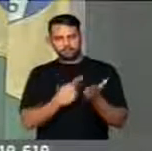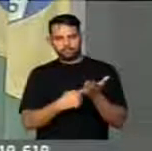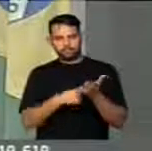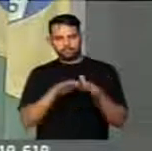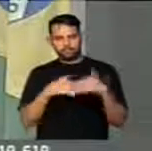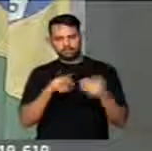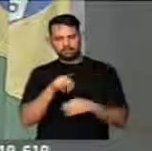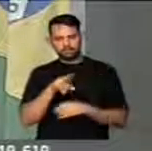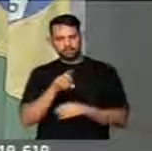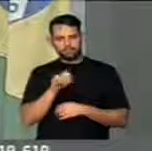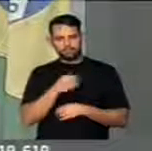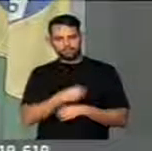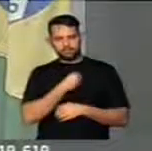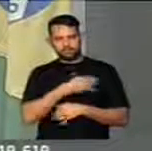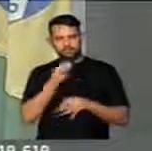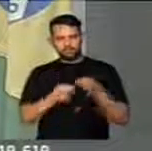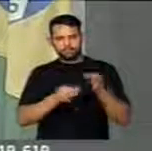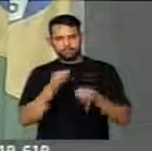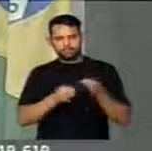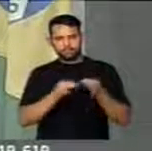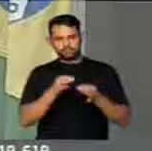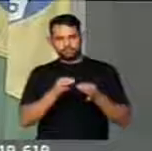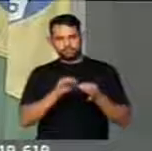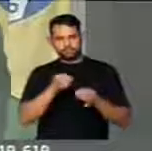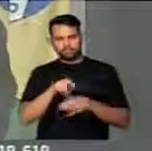meu papel. Hã?